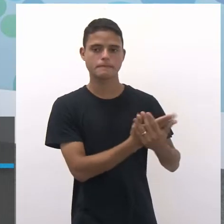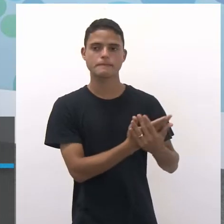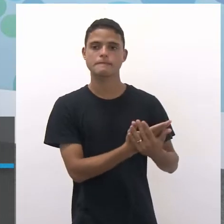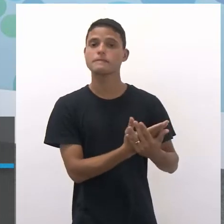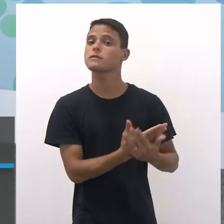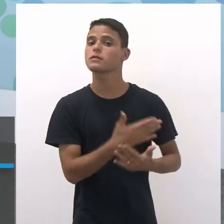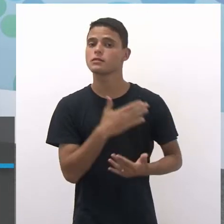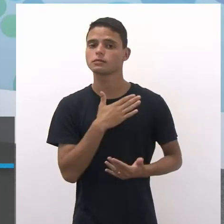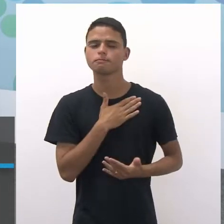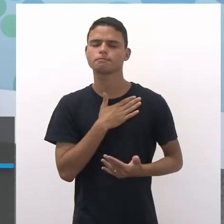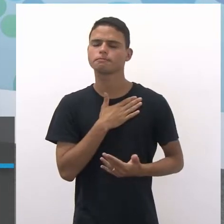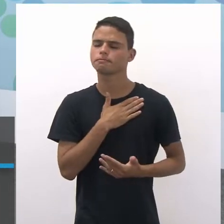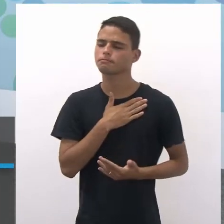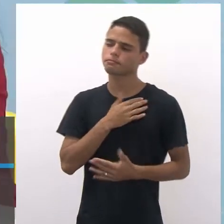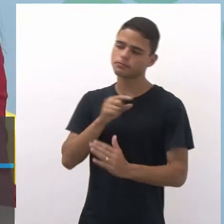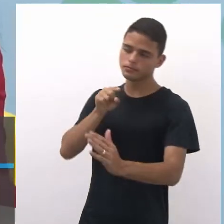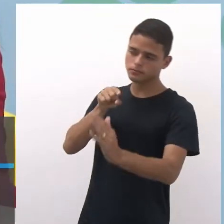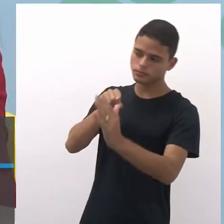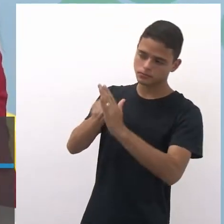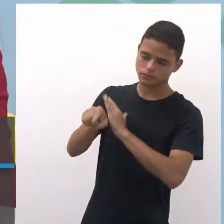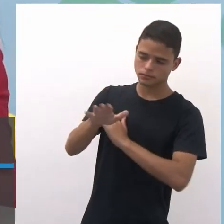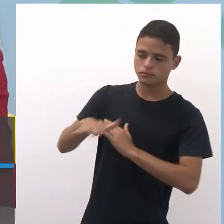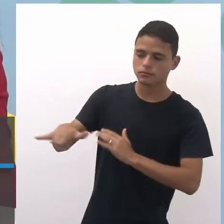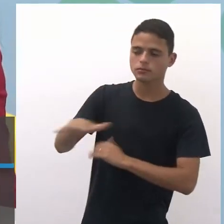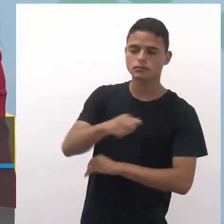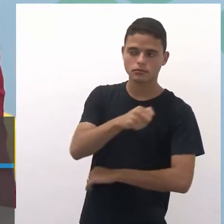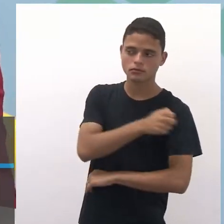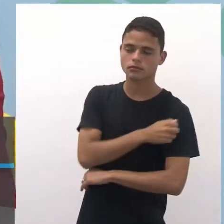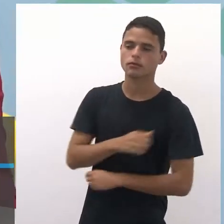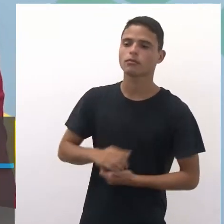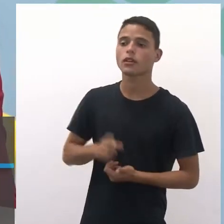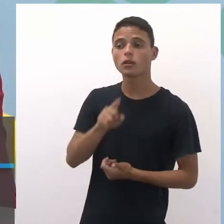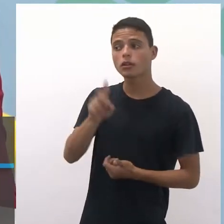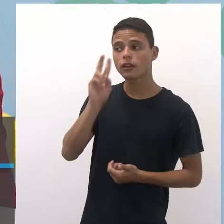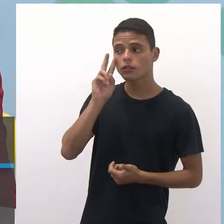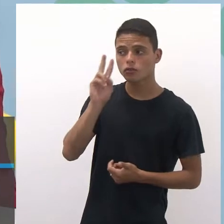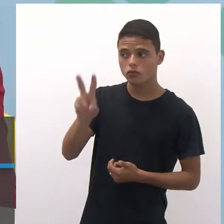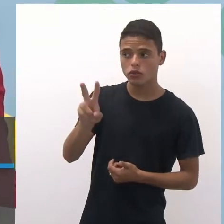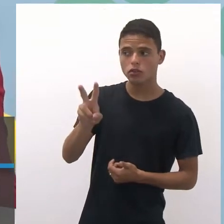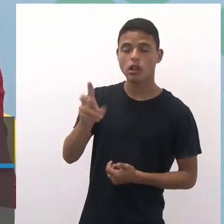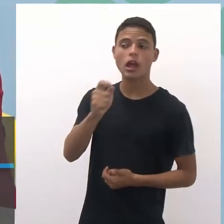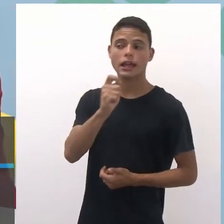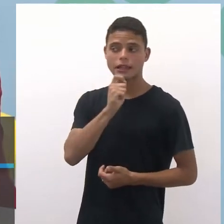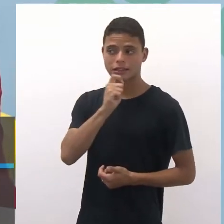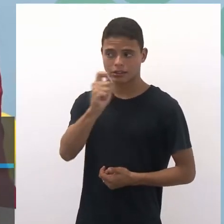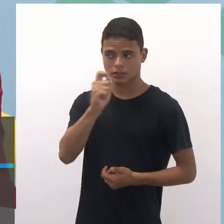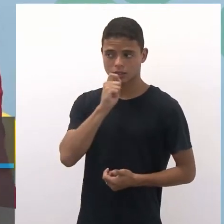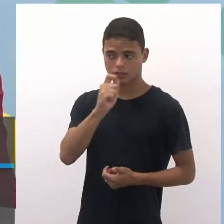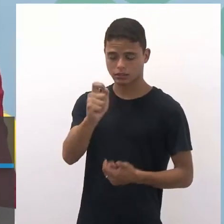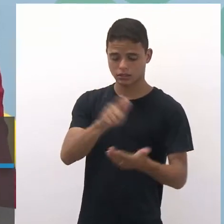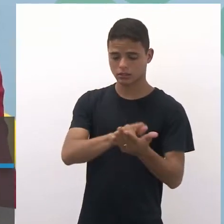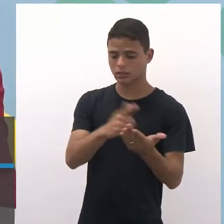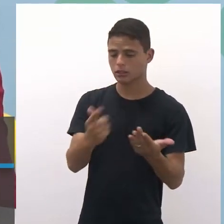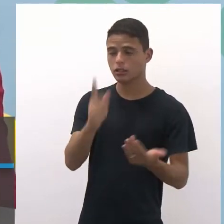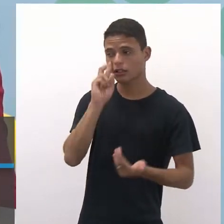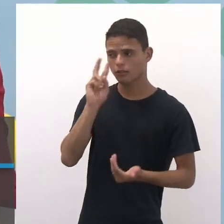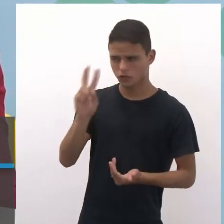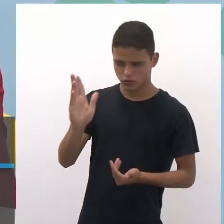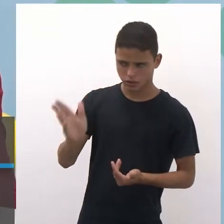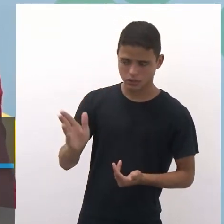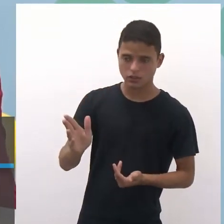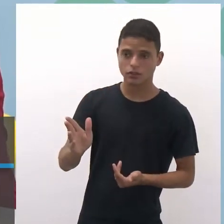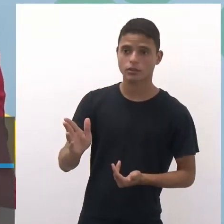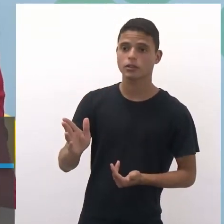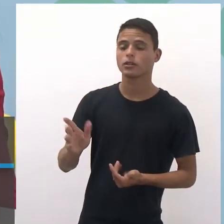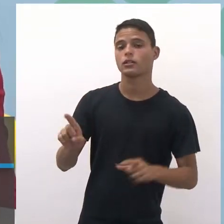eu perguntei para os meus alunos se eles assistiram por meio dos telejornais, né? Também é importante entendermos o